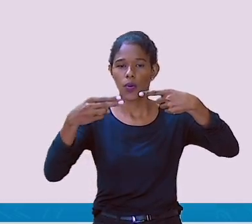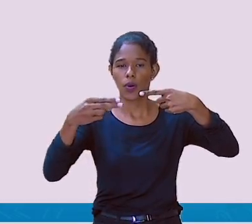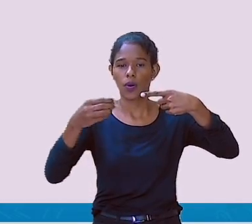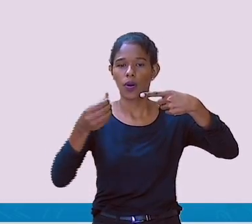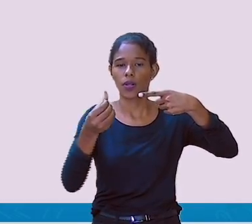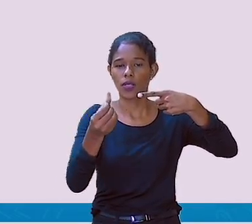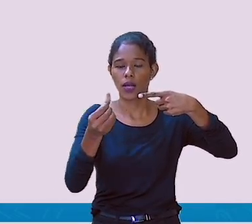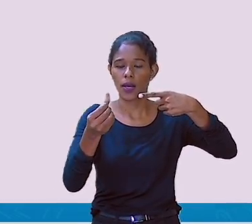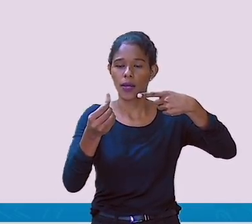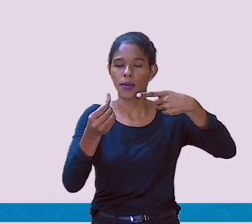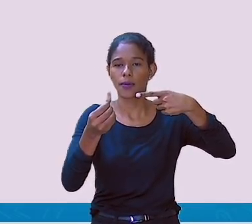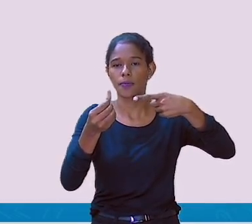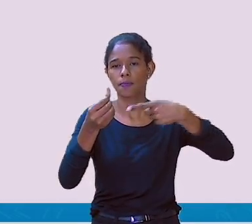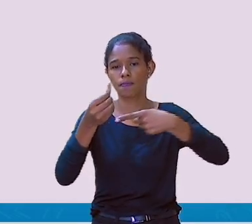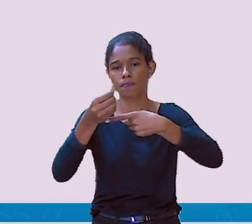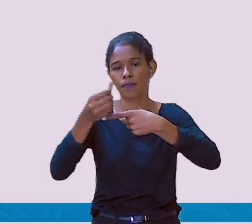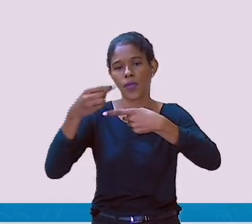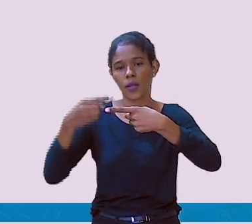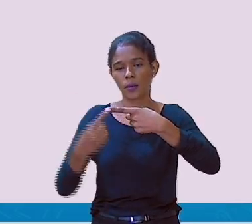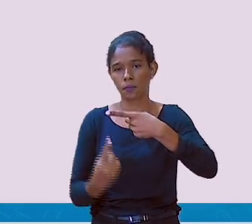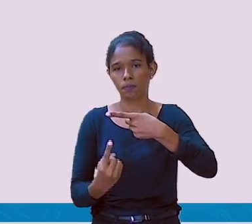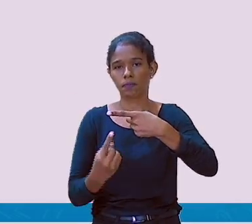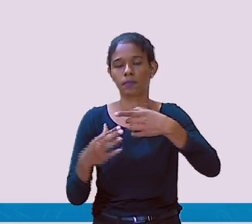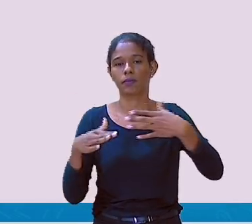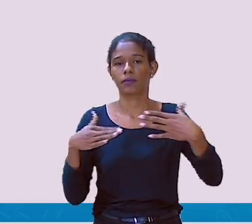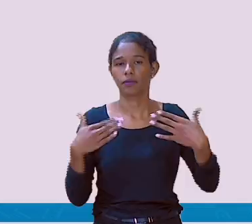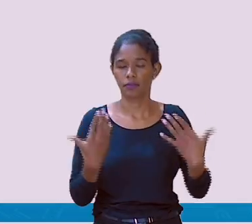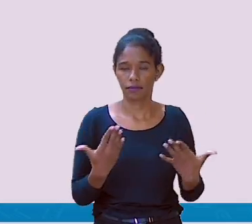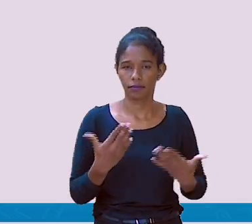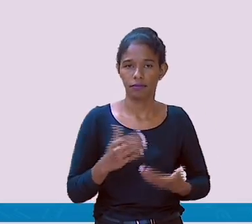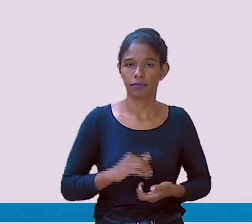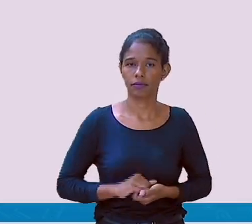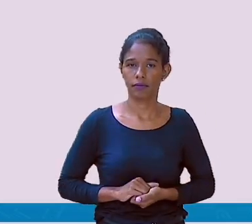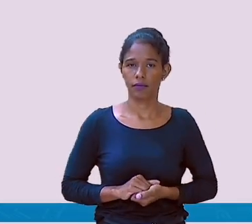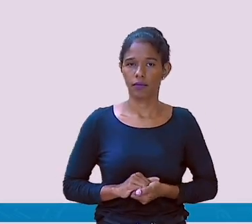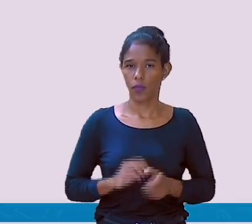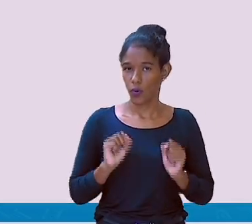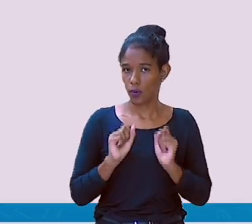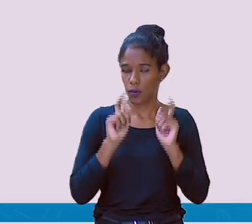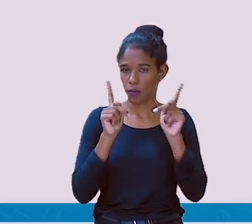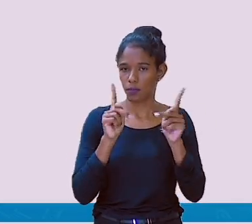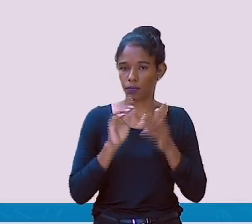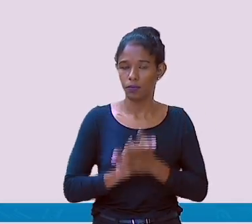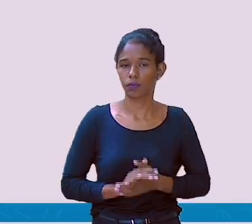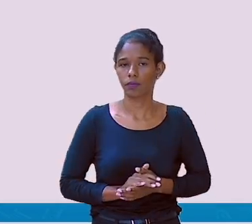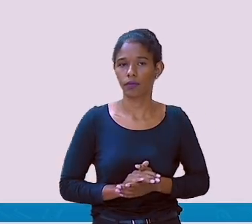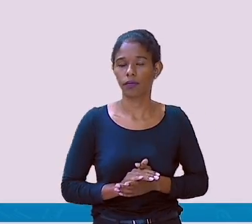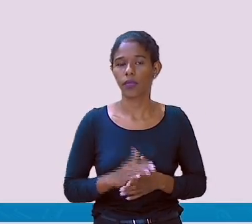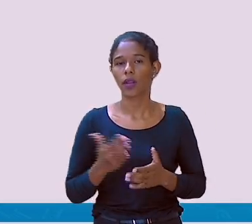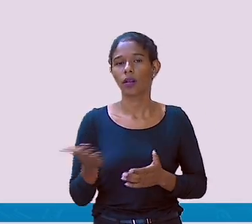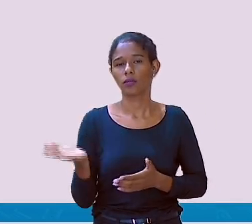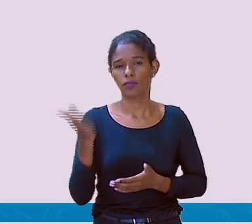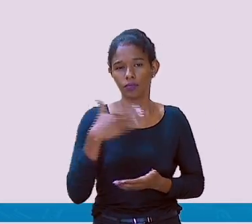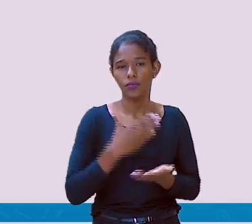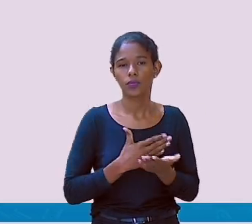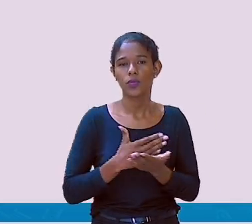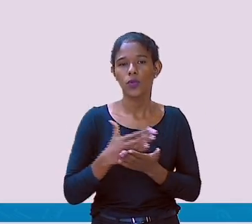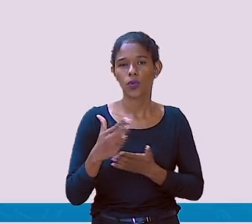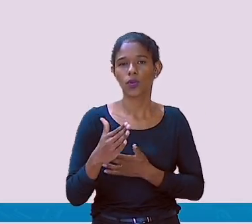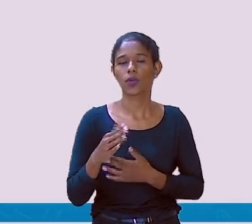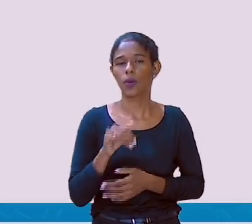está para 1. 6 dividido por 1, 6. Certo? Vamos ver aqui um outro